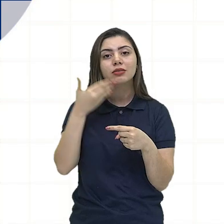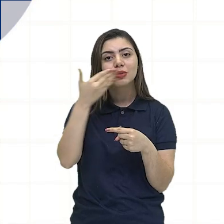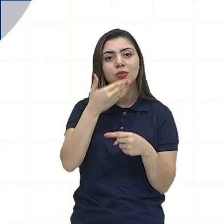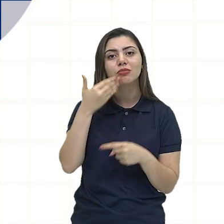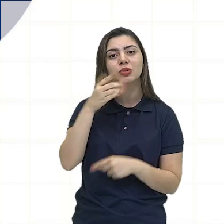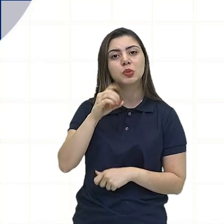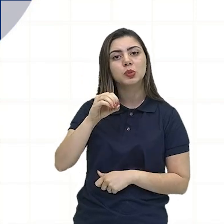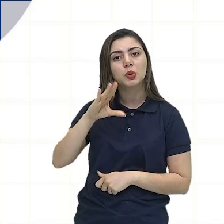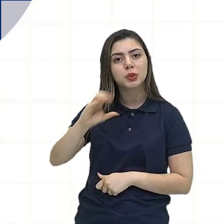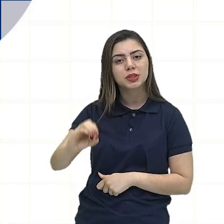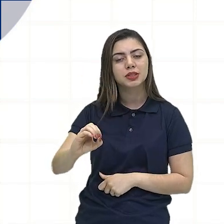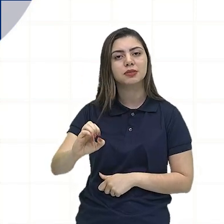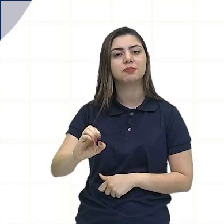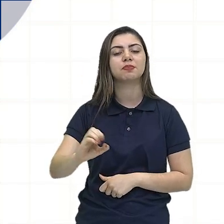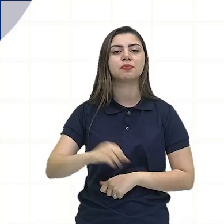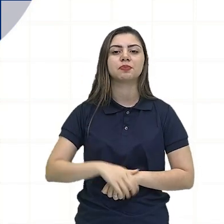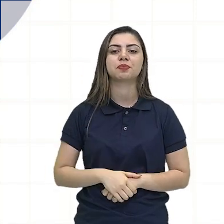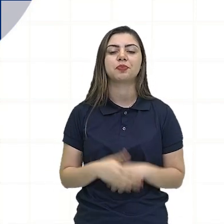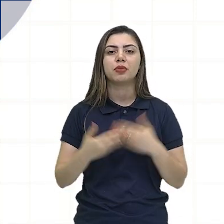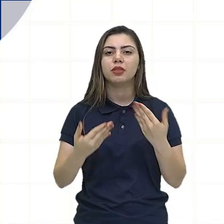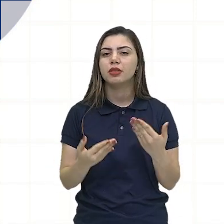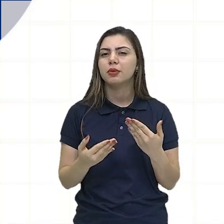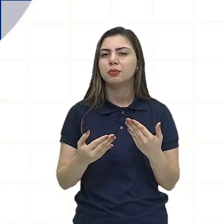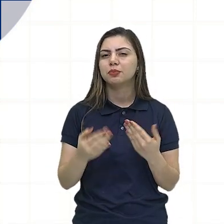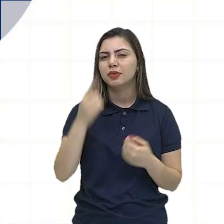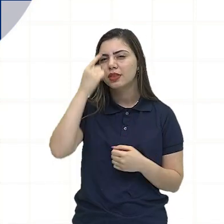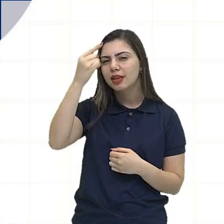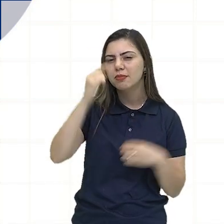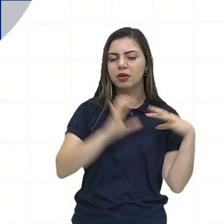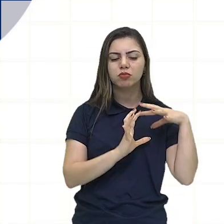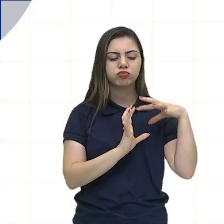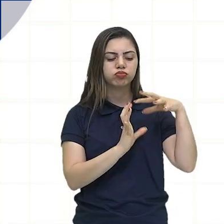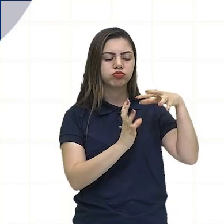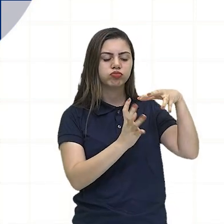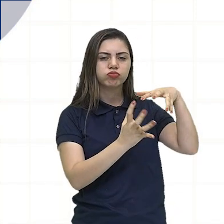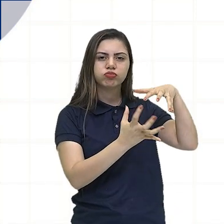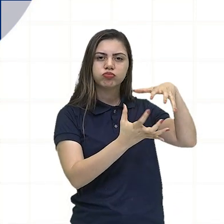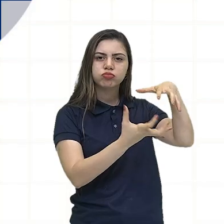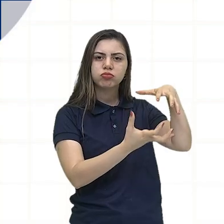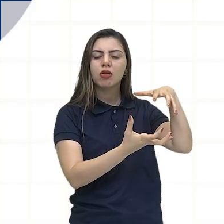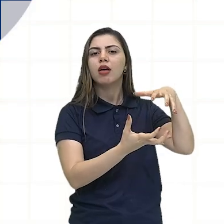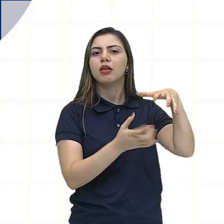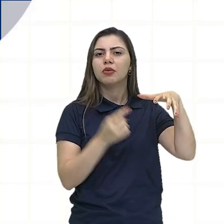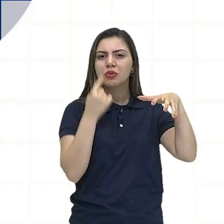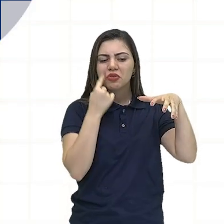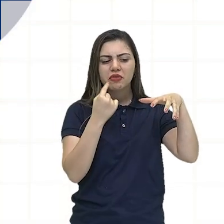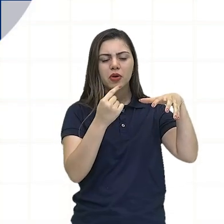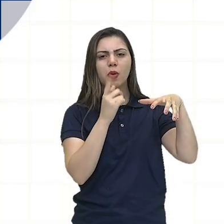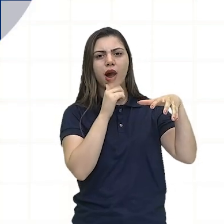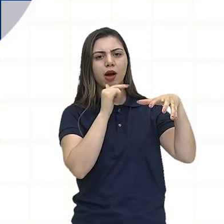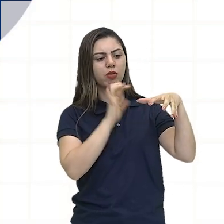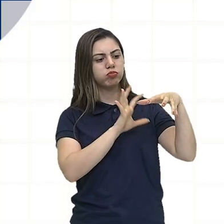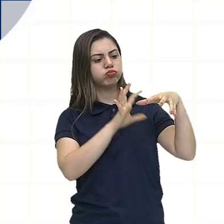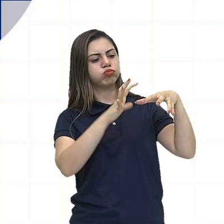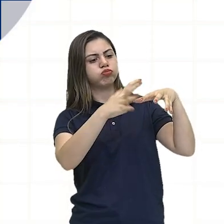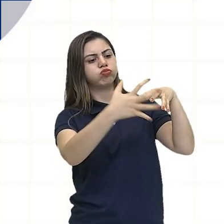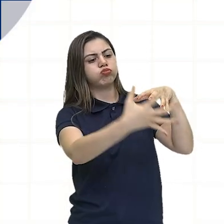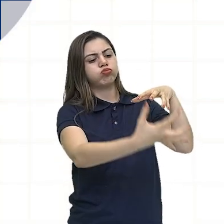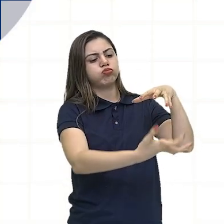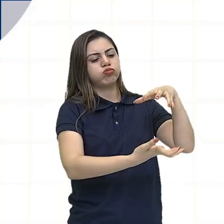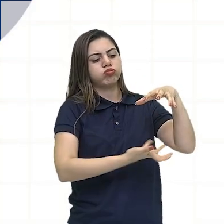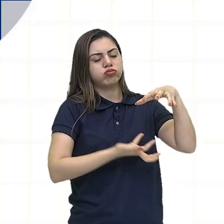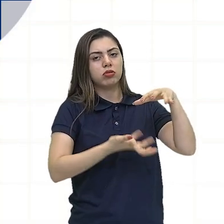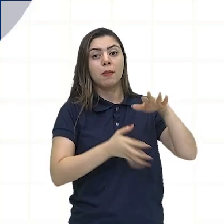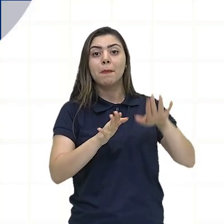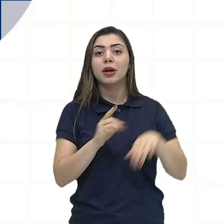água doce. Ou seja, naquele planeta que estava girando ao meu lado, que a gente viu tanta água do nosso planeta,